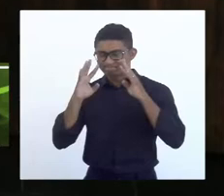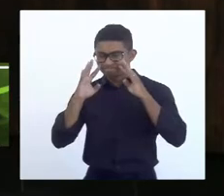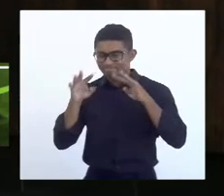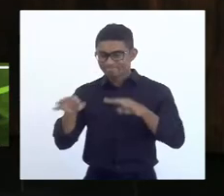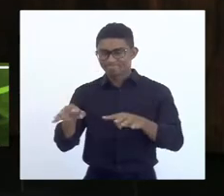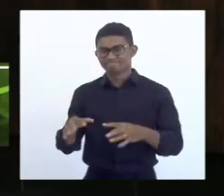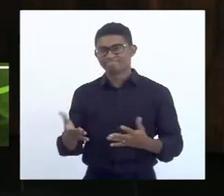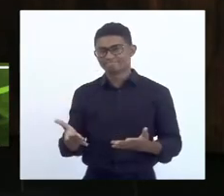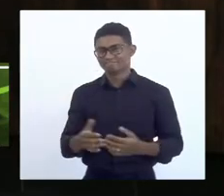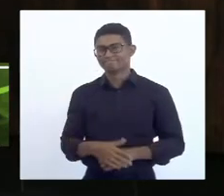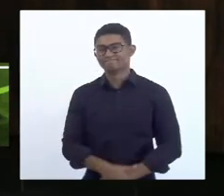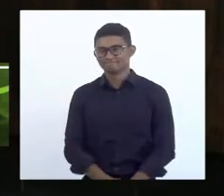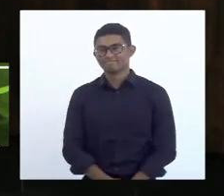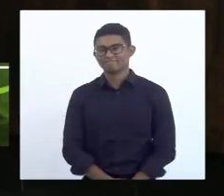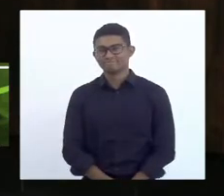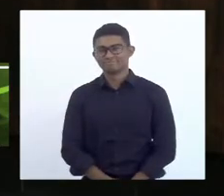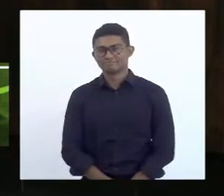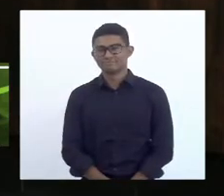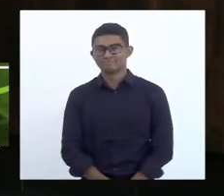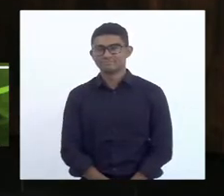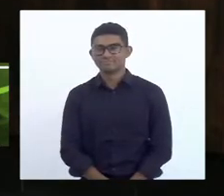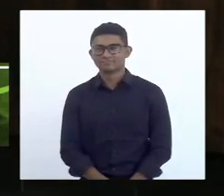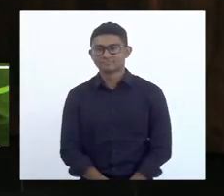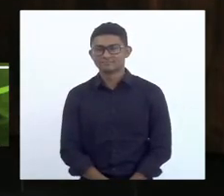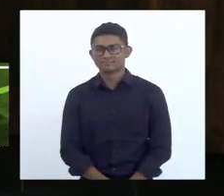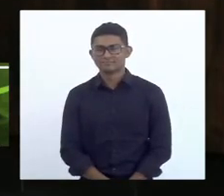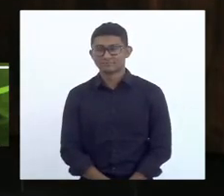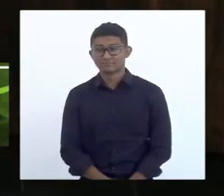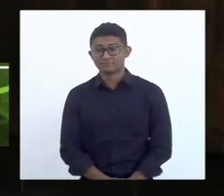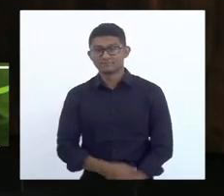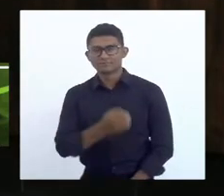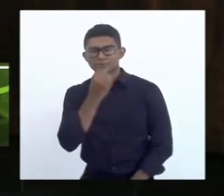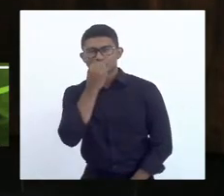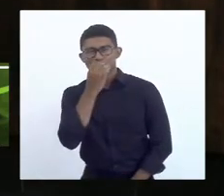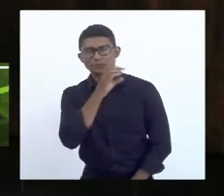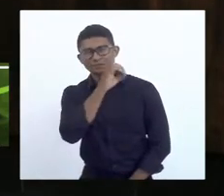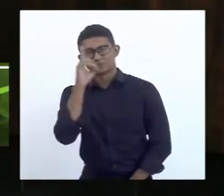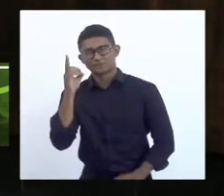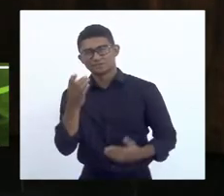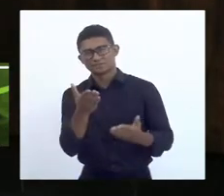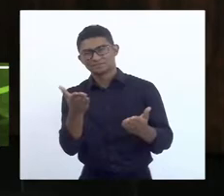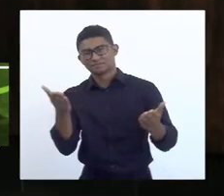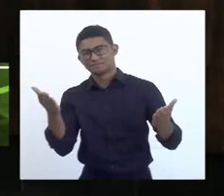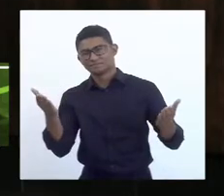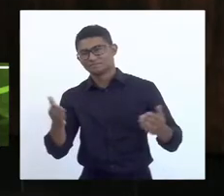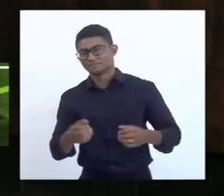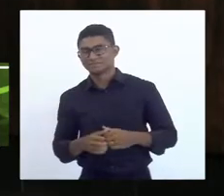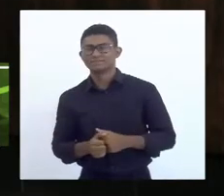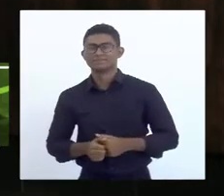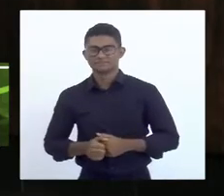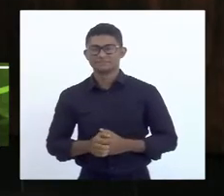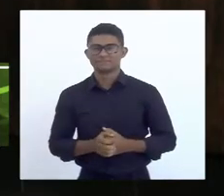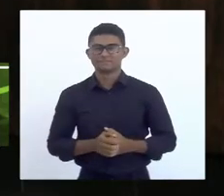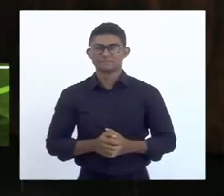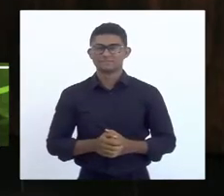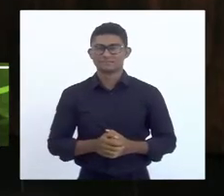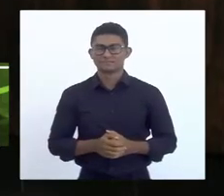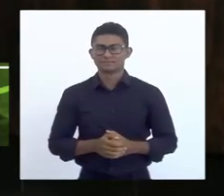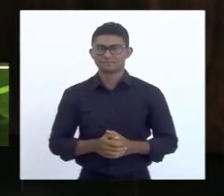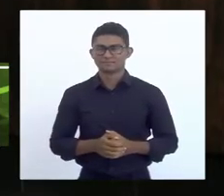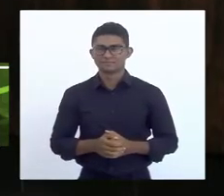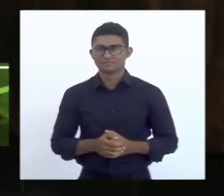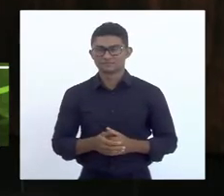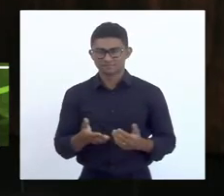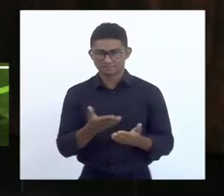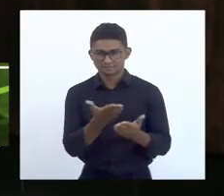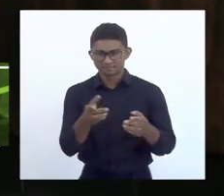que... Olha ali, agarradinha. Bom dia, gente. Bom dia. Bom dia a todas. Bom dia. Vocês também aí